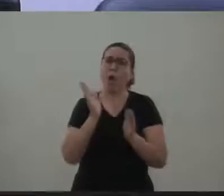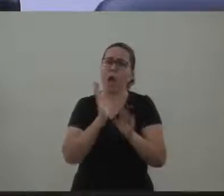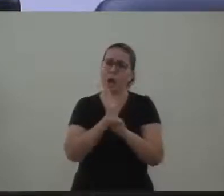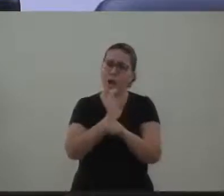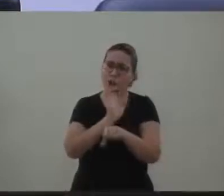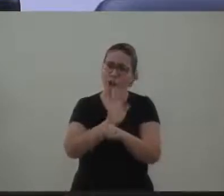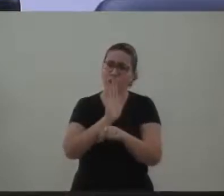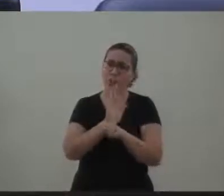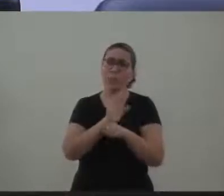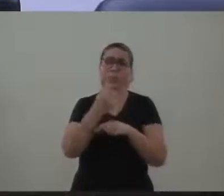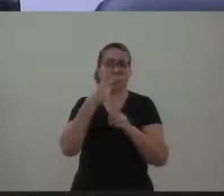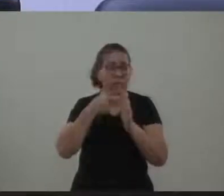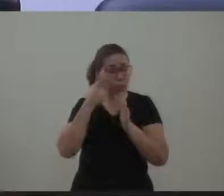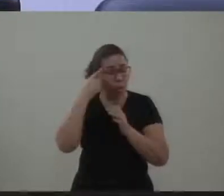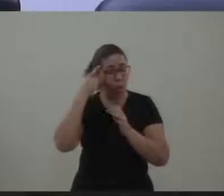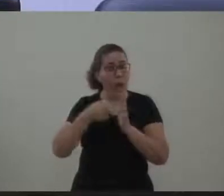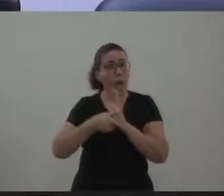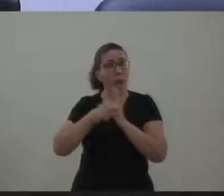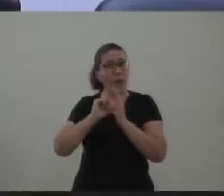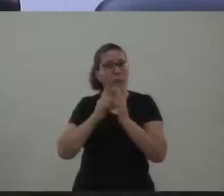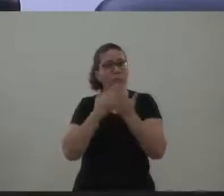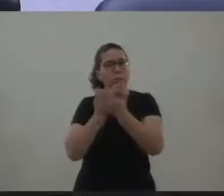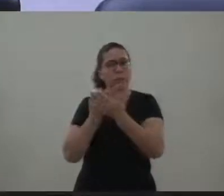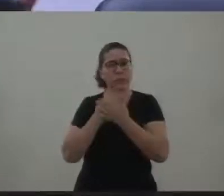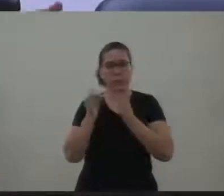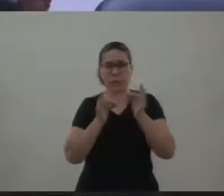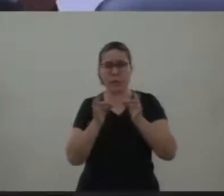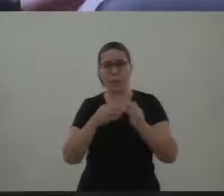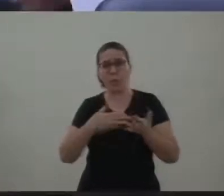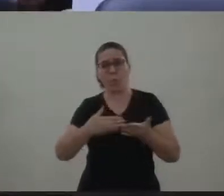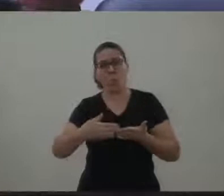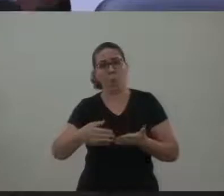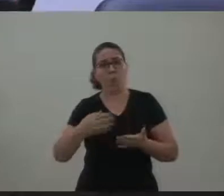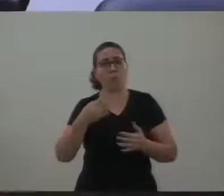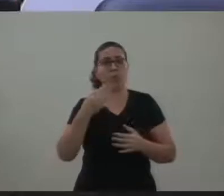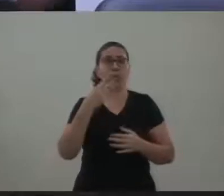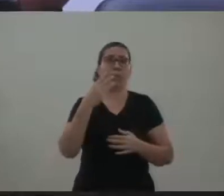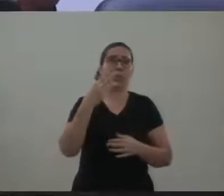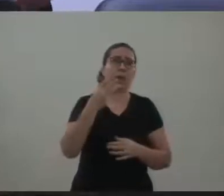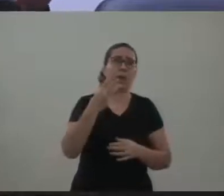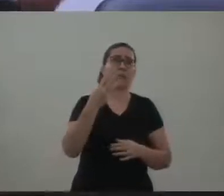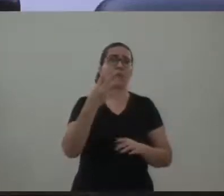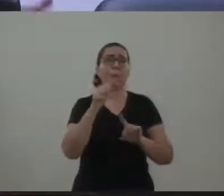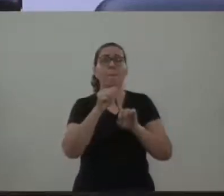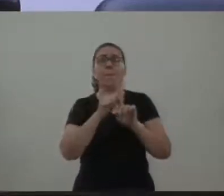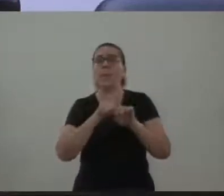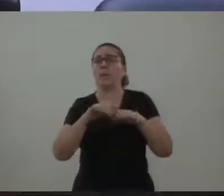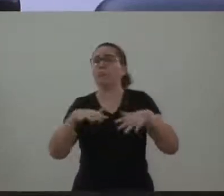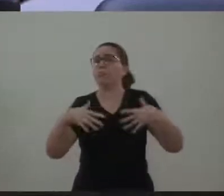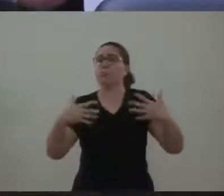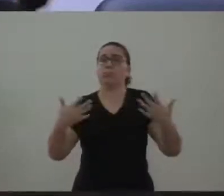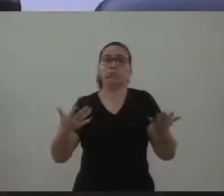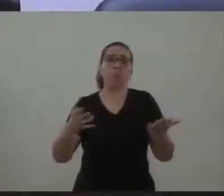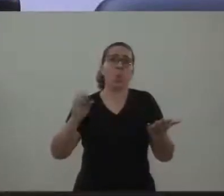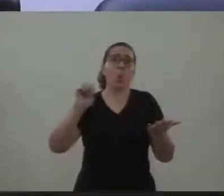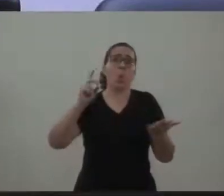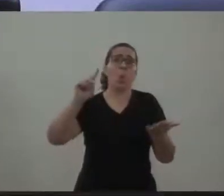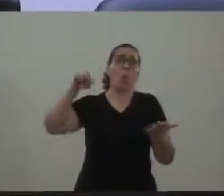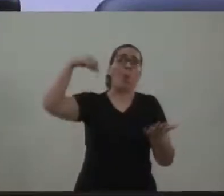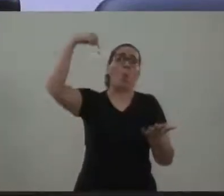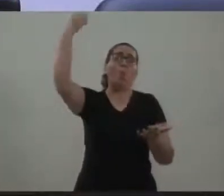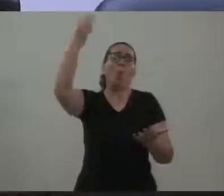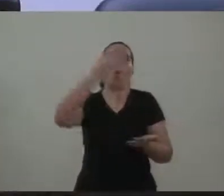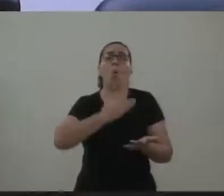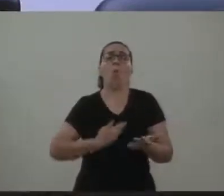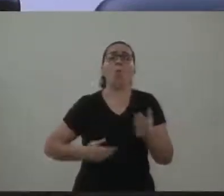que começar a se planejar. Nós não sabemos se isso vai ser daqui 3, 4, 5 ou 6 meses ou no próximo governo,